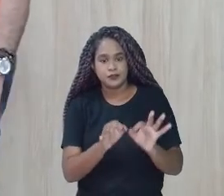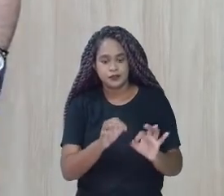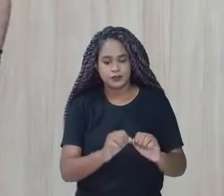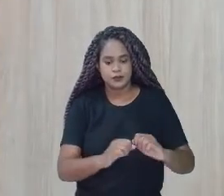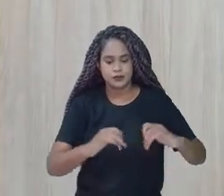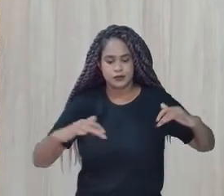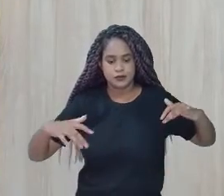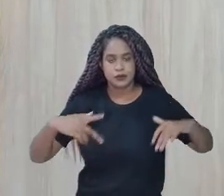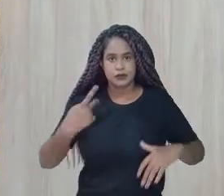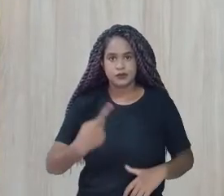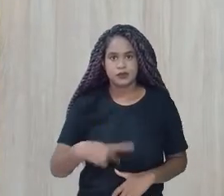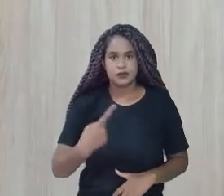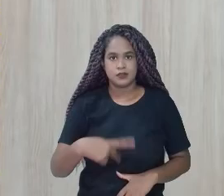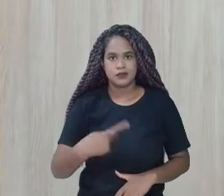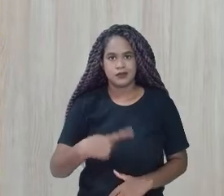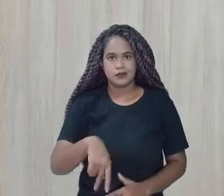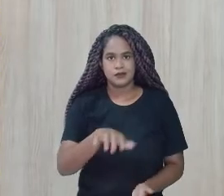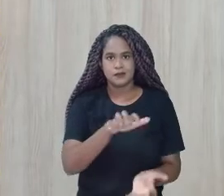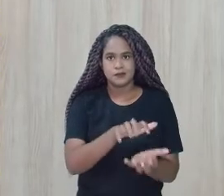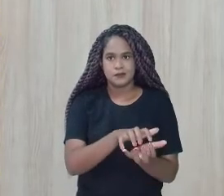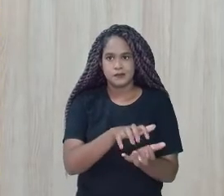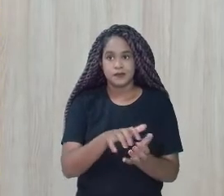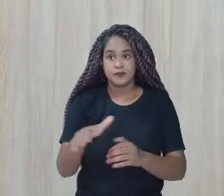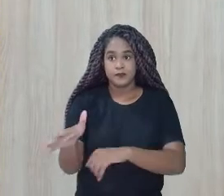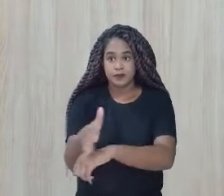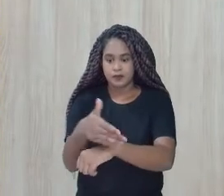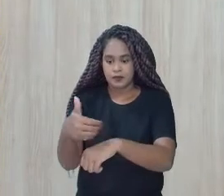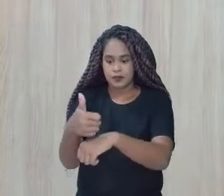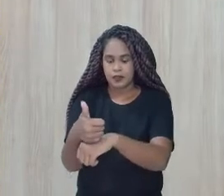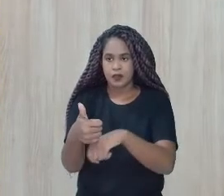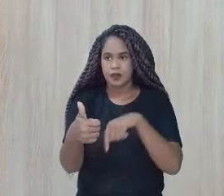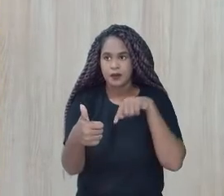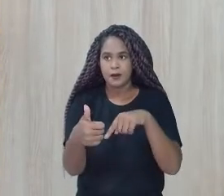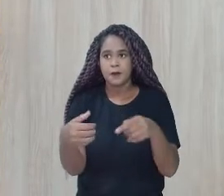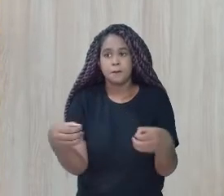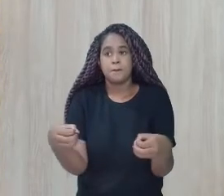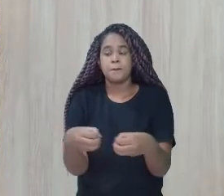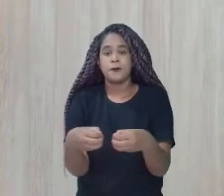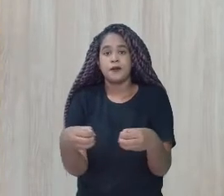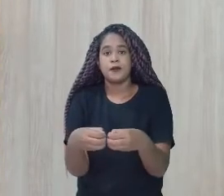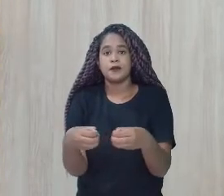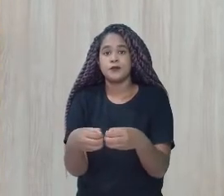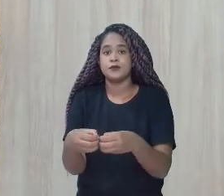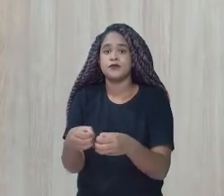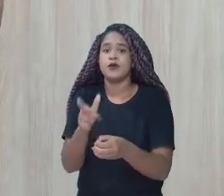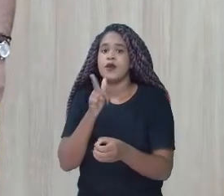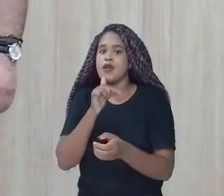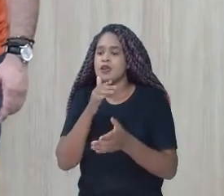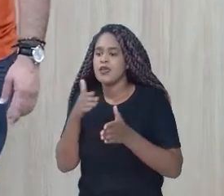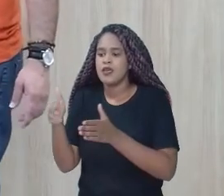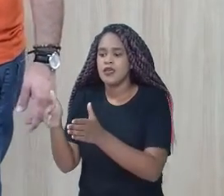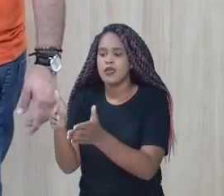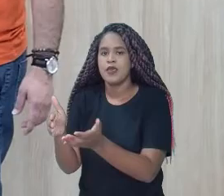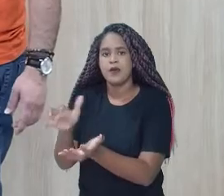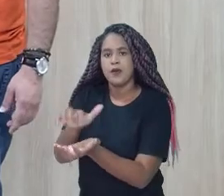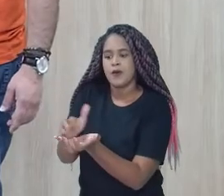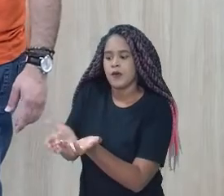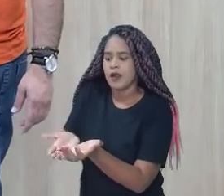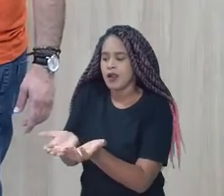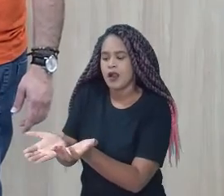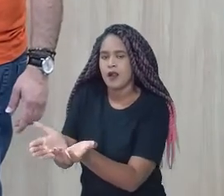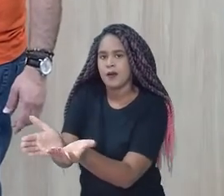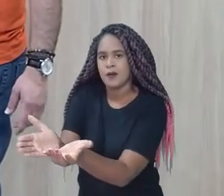né, também que a Praça da República está bem próxima aqui ao do Rio Capibaribe, né? E por que a gente